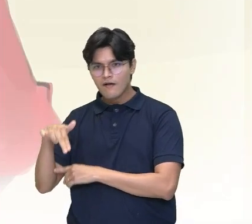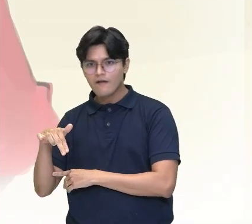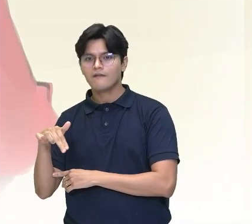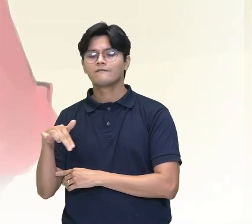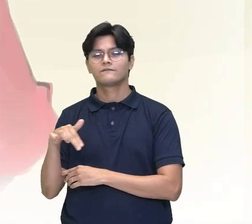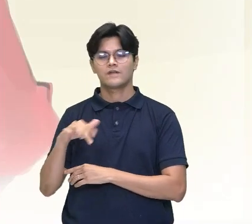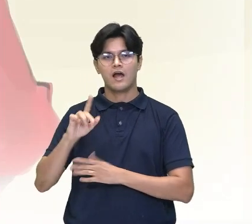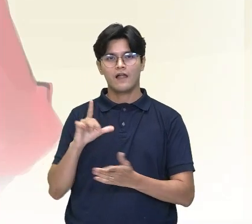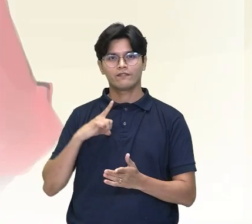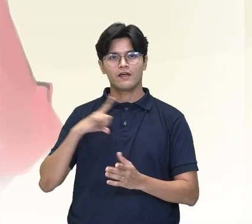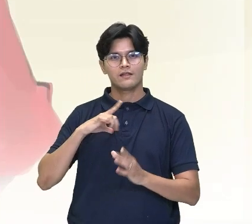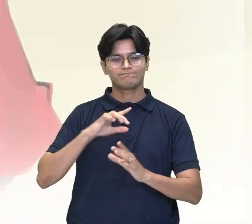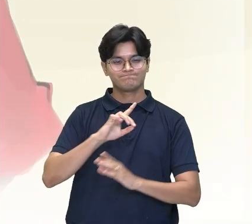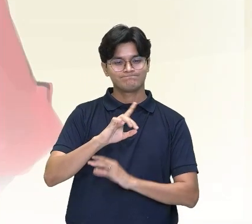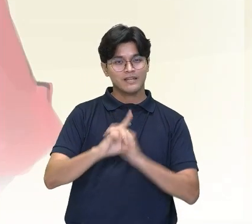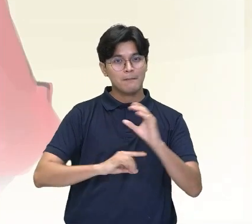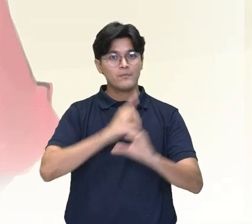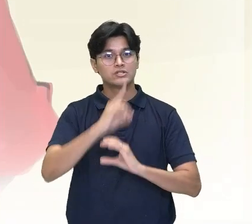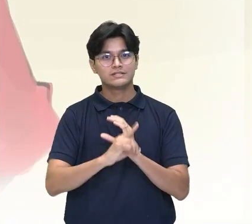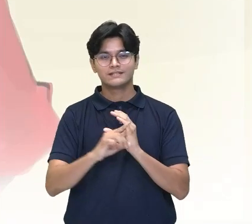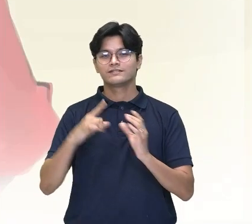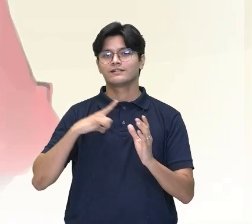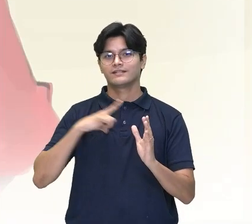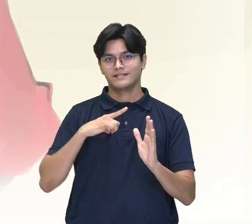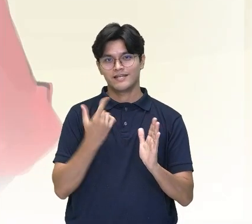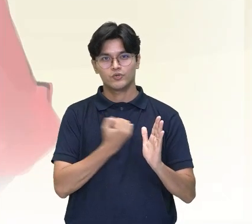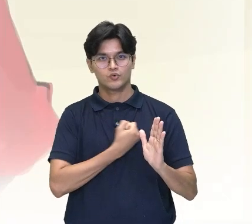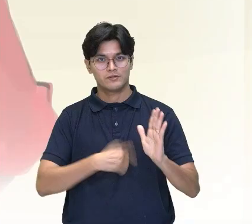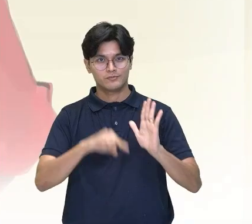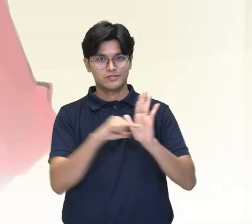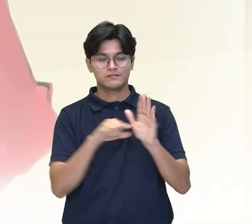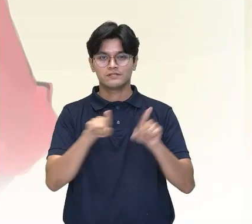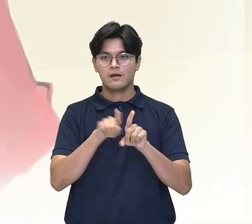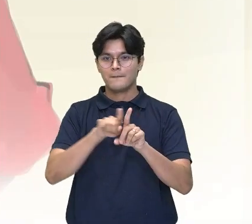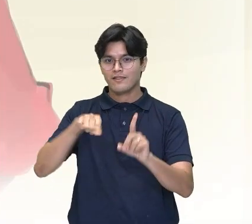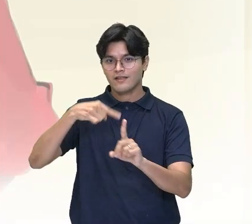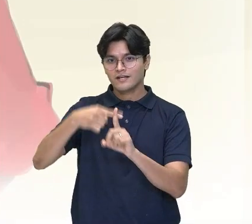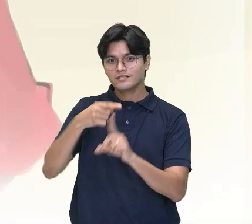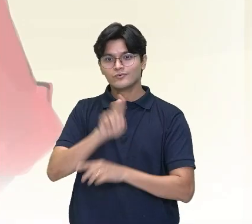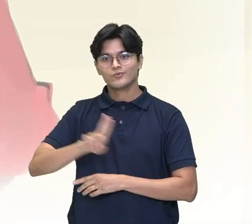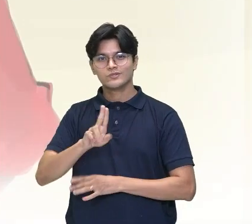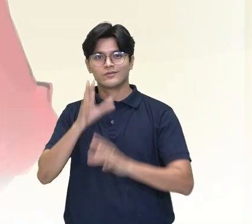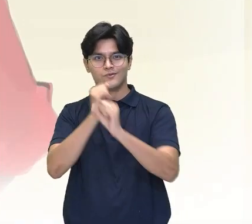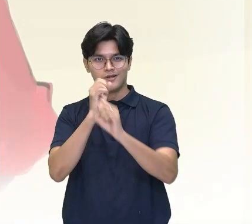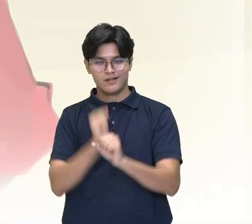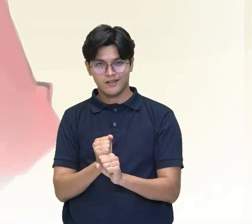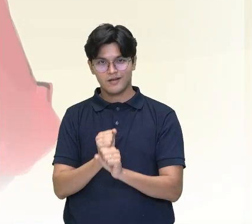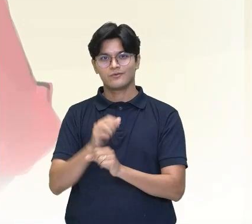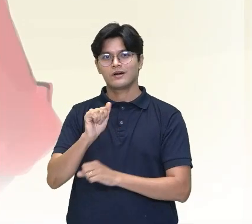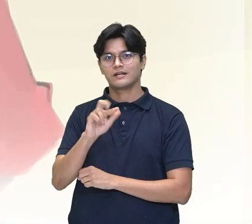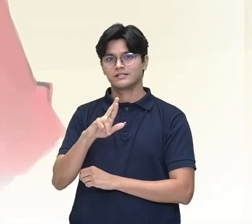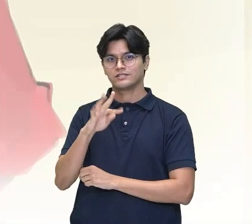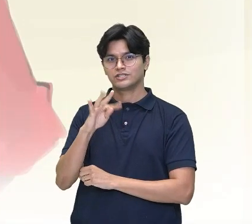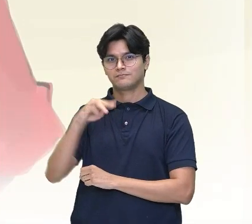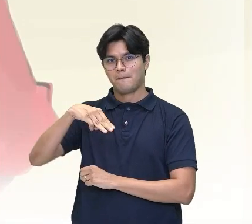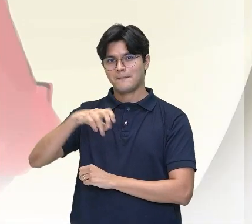d.C., menciona o uso de números positivos e negativos em problemas aritméticos e geométricos.